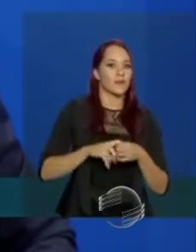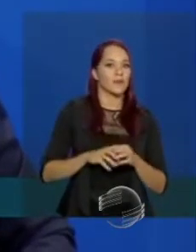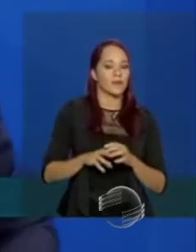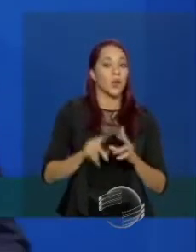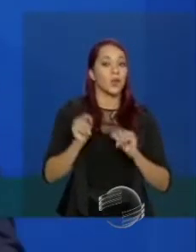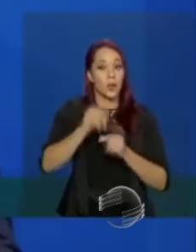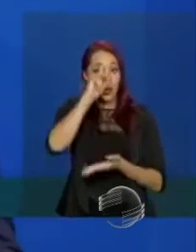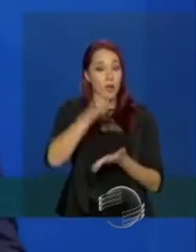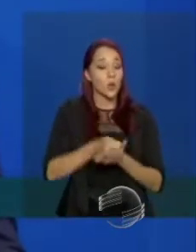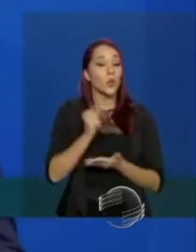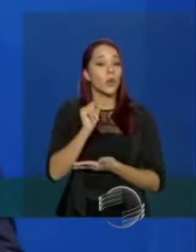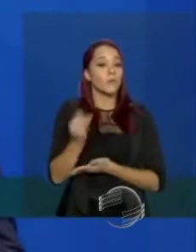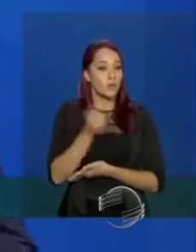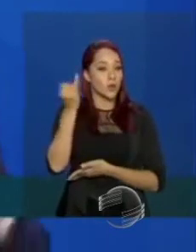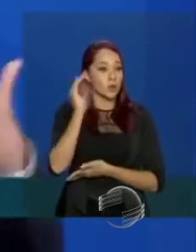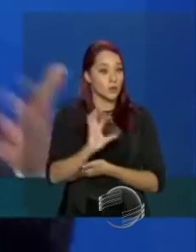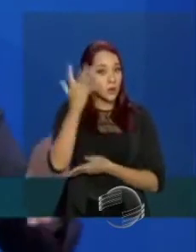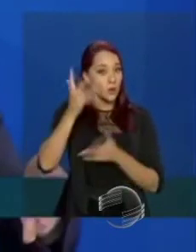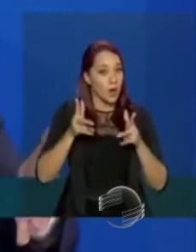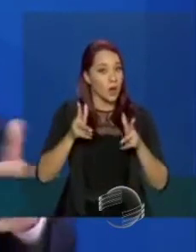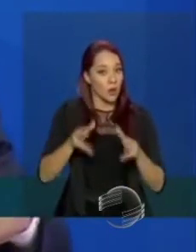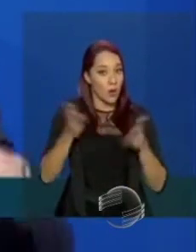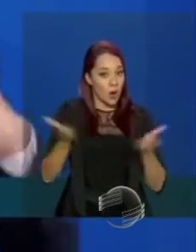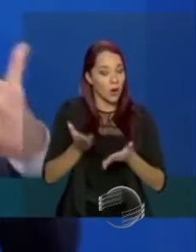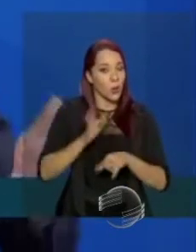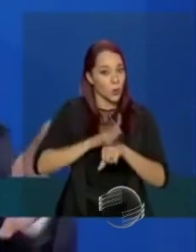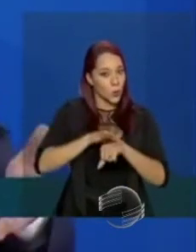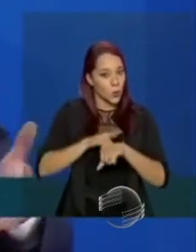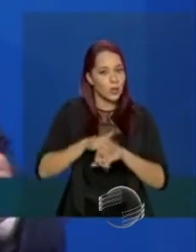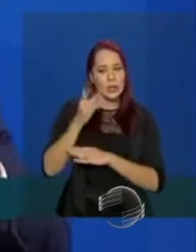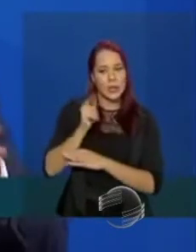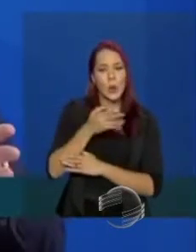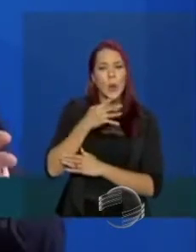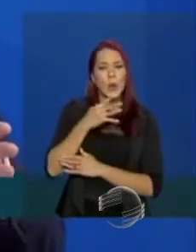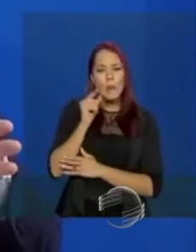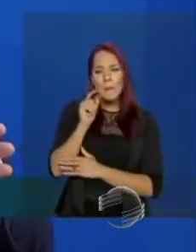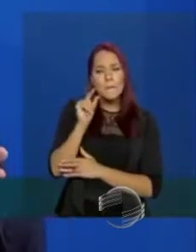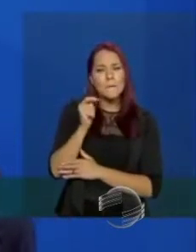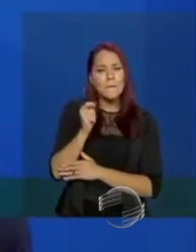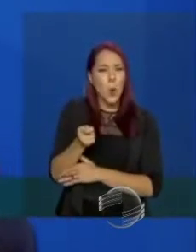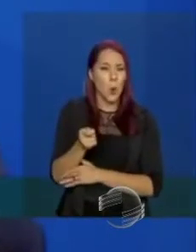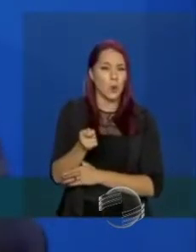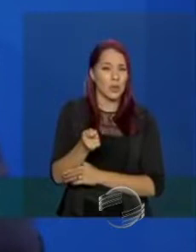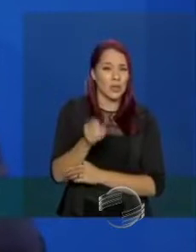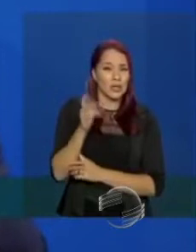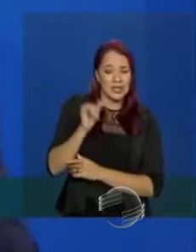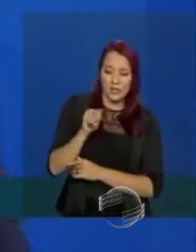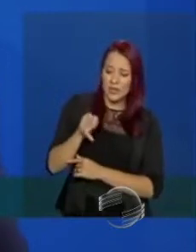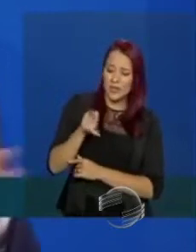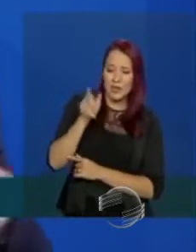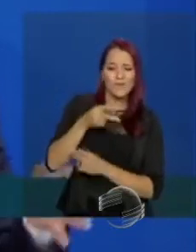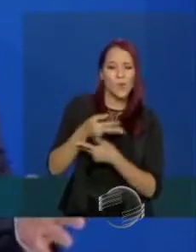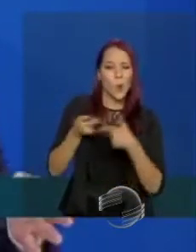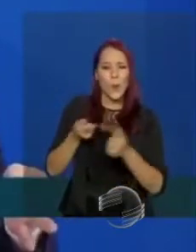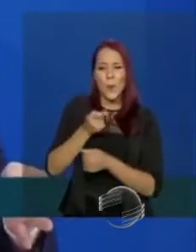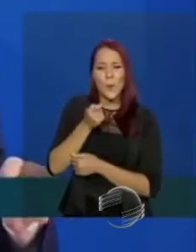que você toma, o que é importante numa situação como essa, numa doença instável como essa, onde a gente conhece pouco, quando você conhece pouco alguma coisa, você realmente